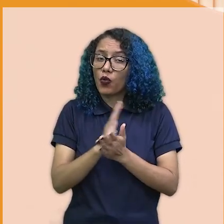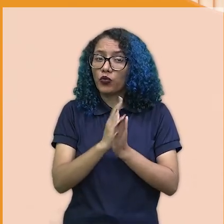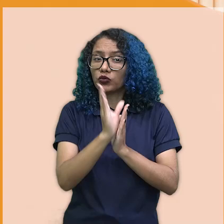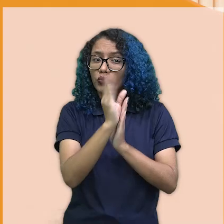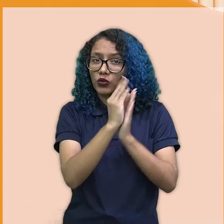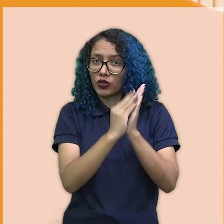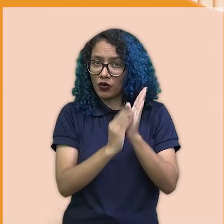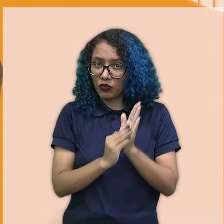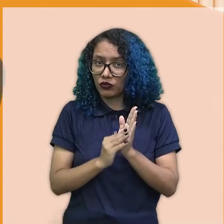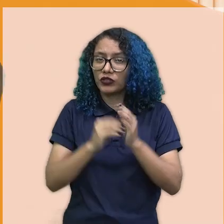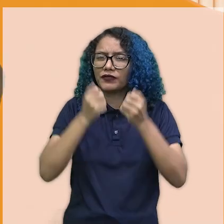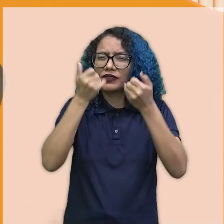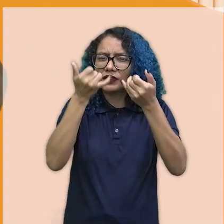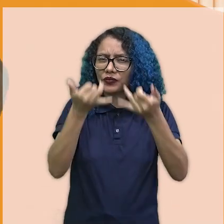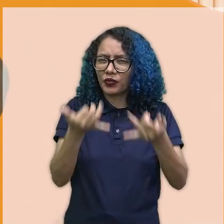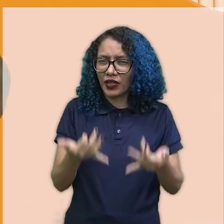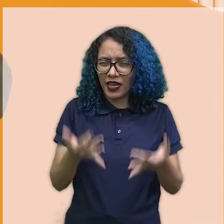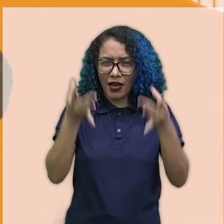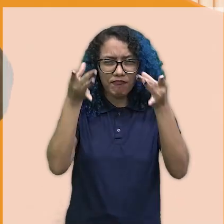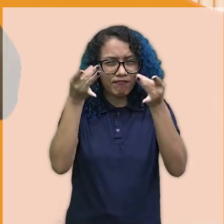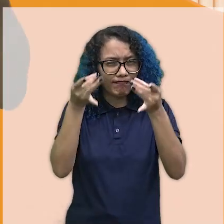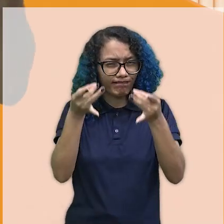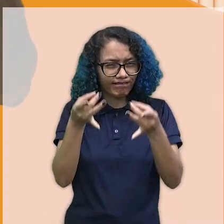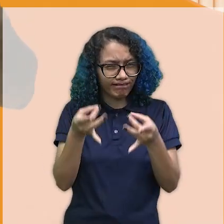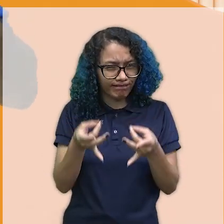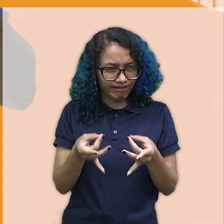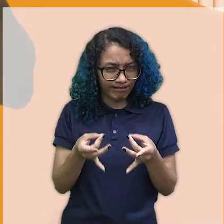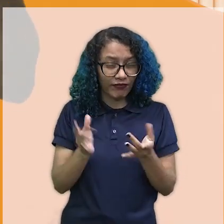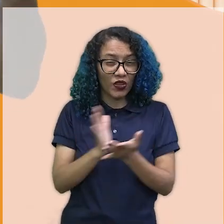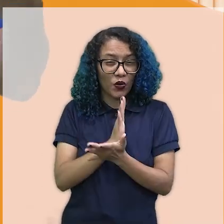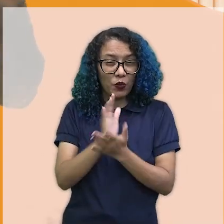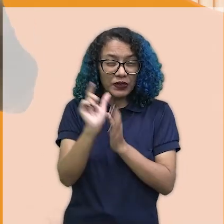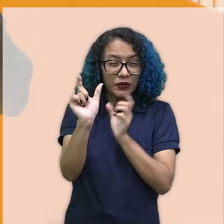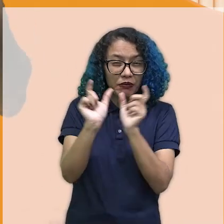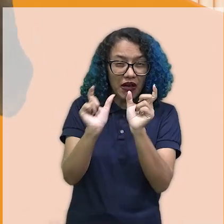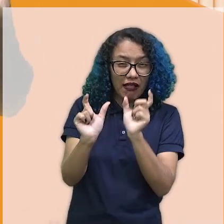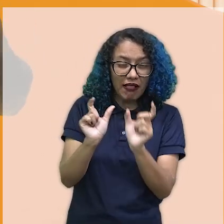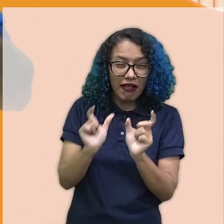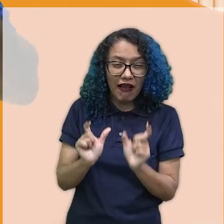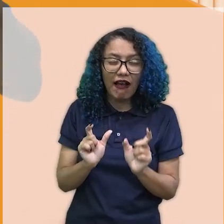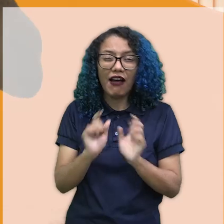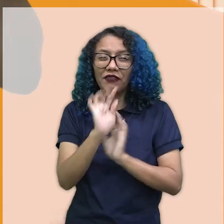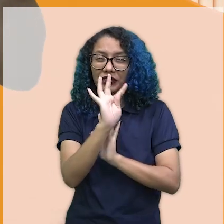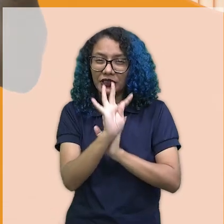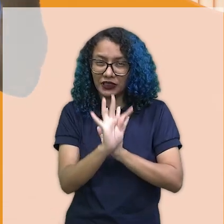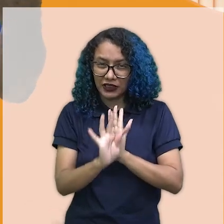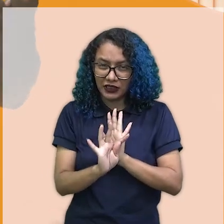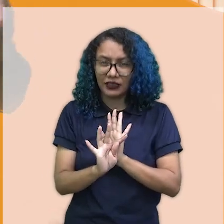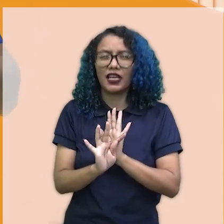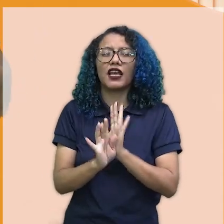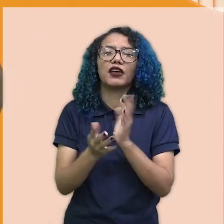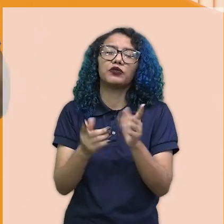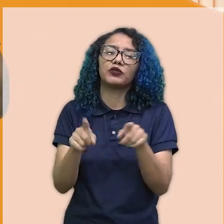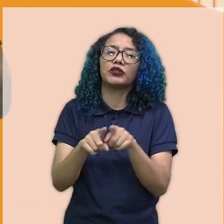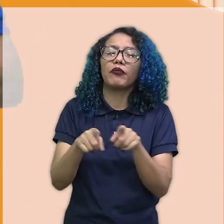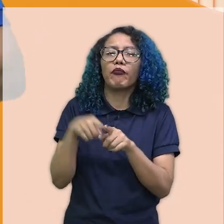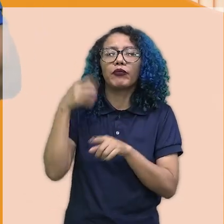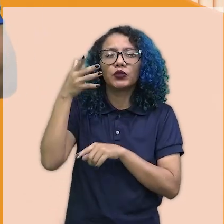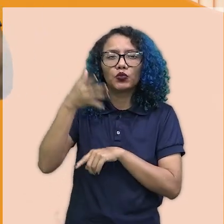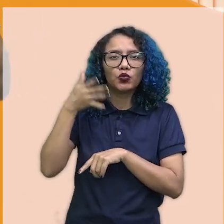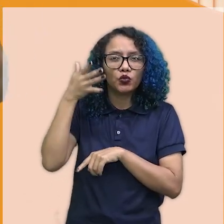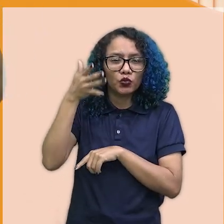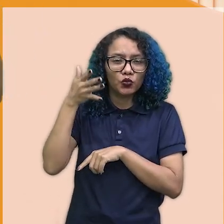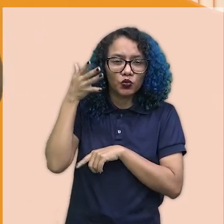conversar de uma maneira mais detalhada. Tá bom? Tem muitas palavras, tem muitos textos, muitos